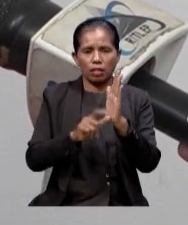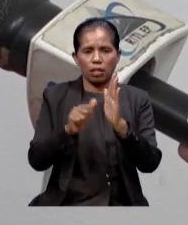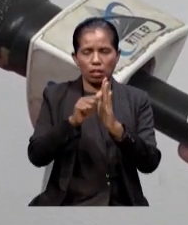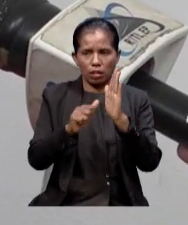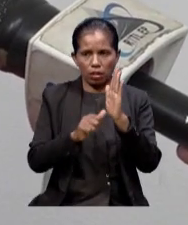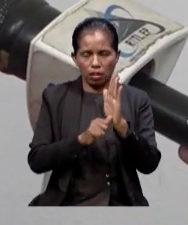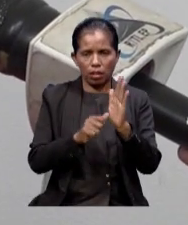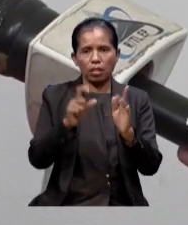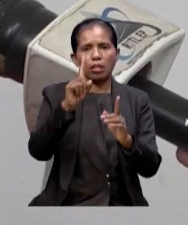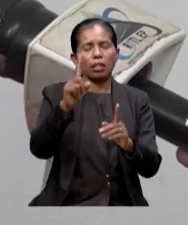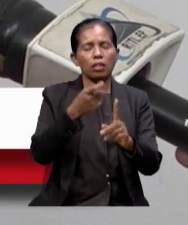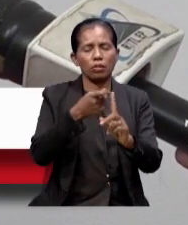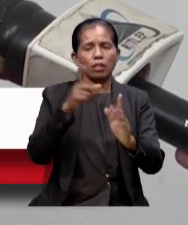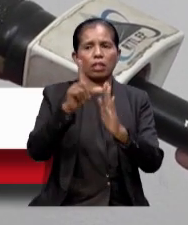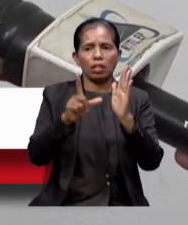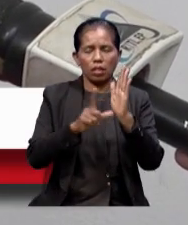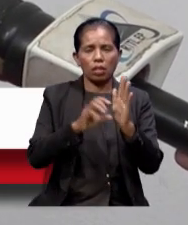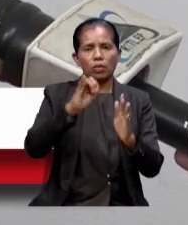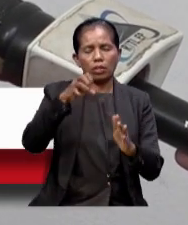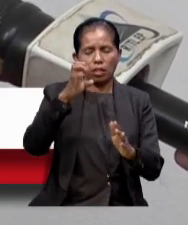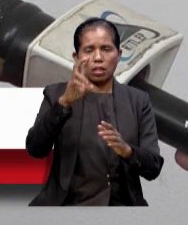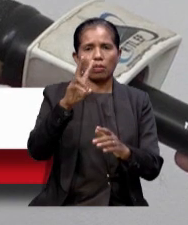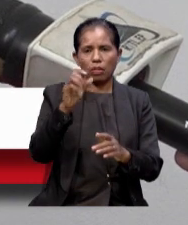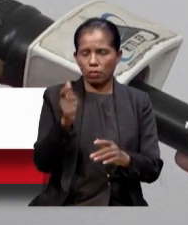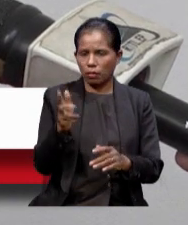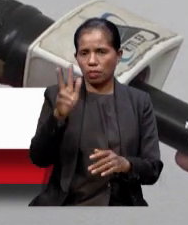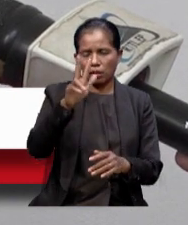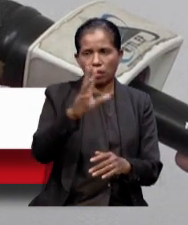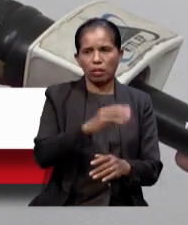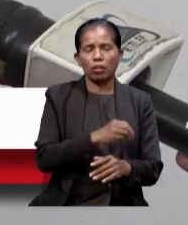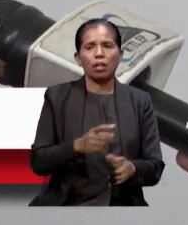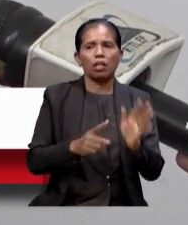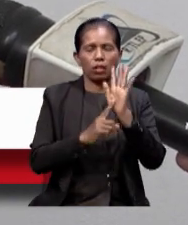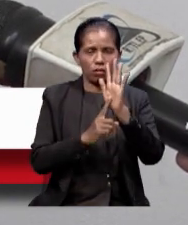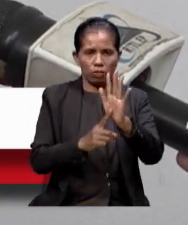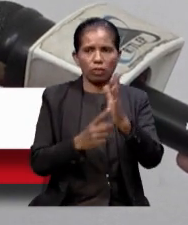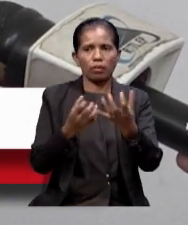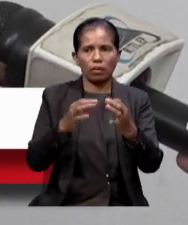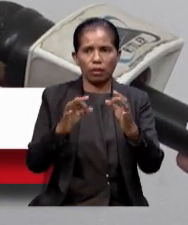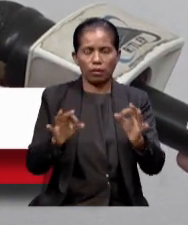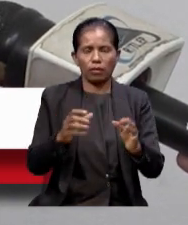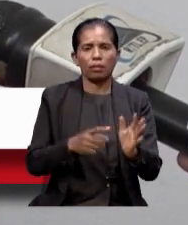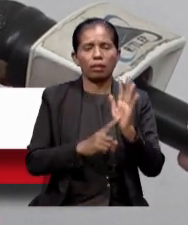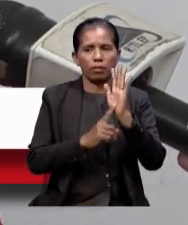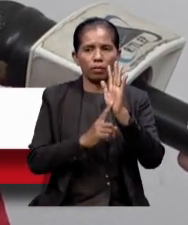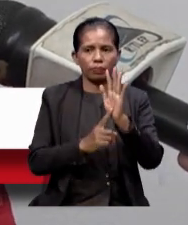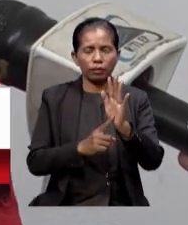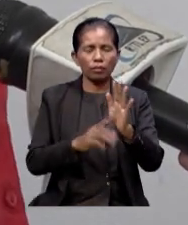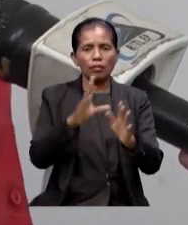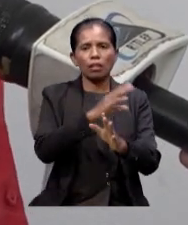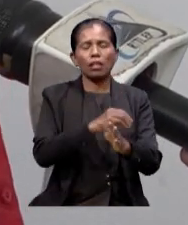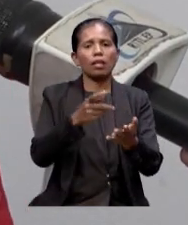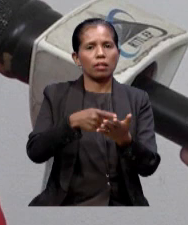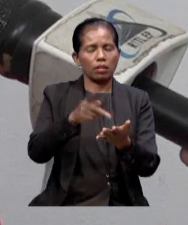e da Rússia Lei Orçamento Geral do Estado 2023 introduz ona taxa de imposto seletivo ba